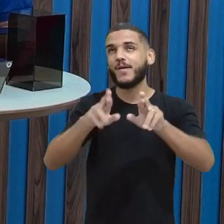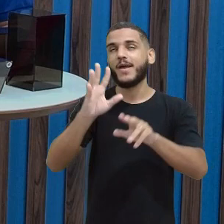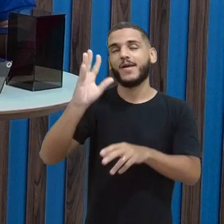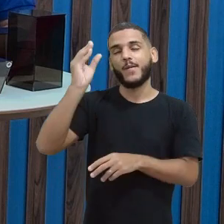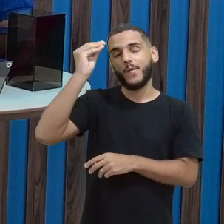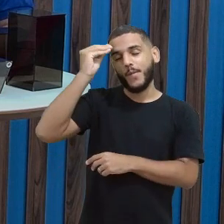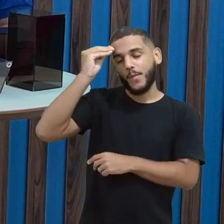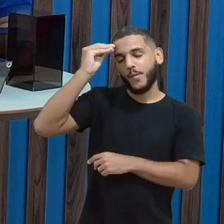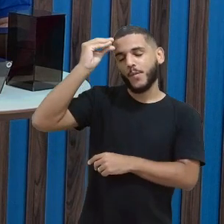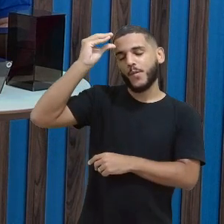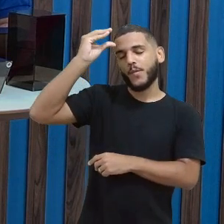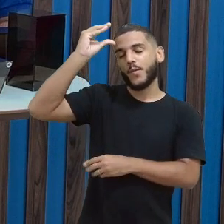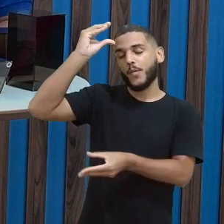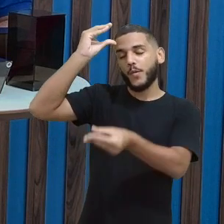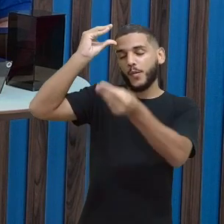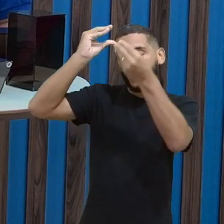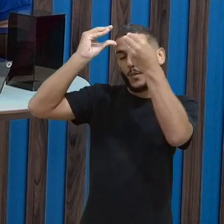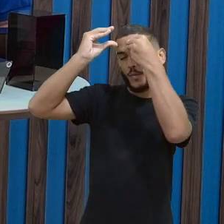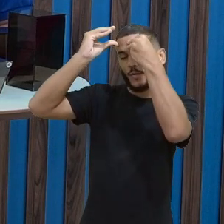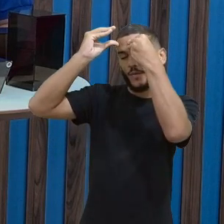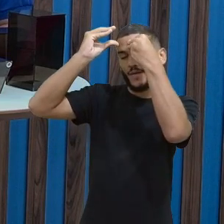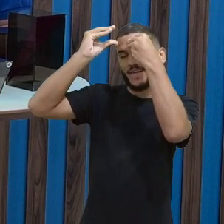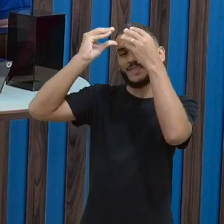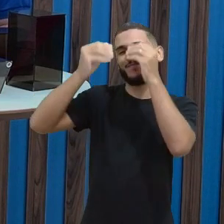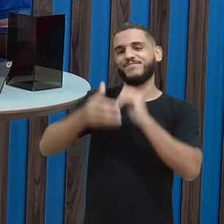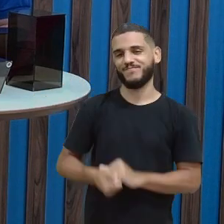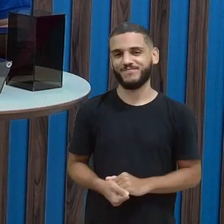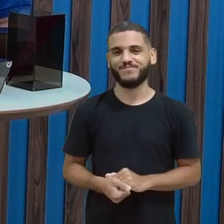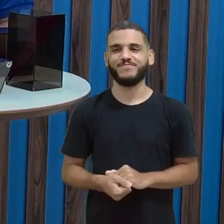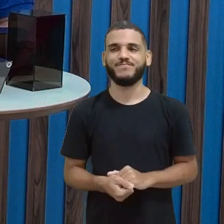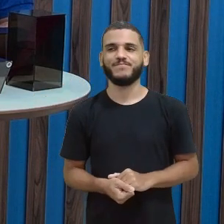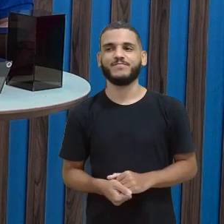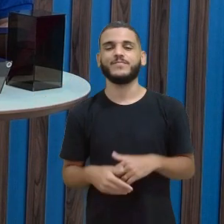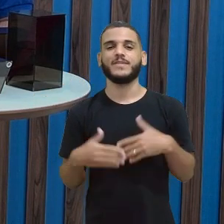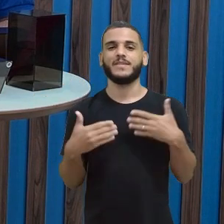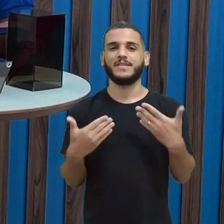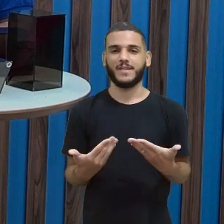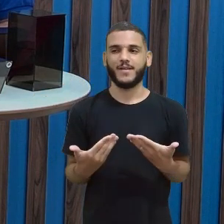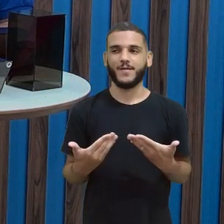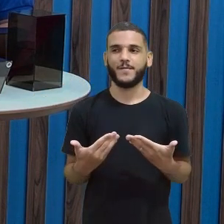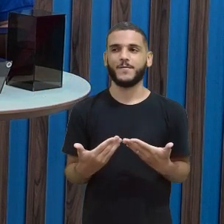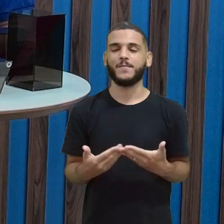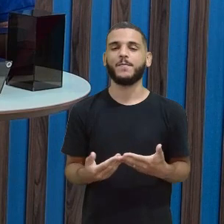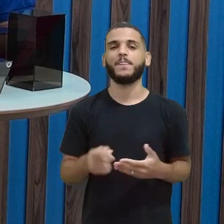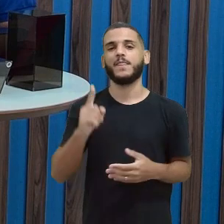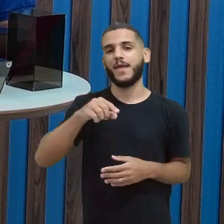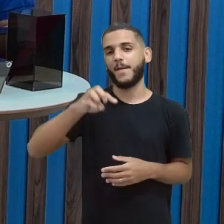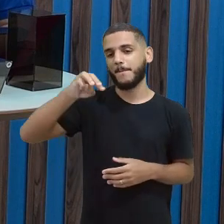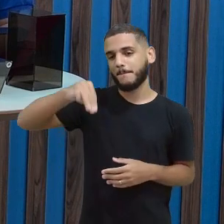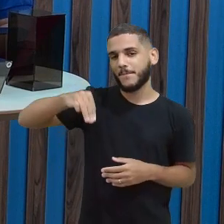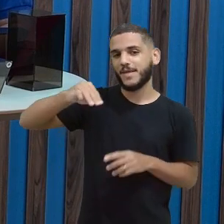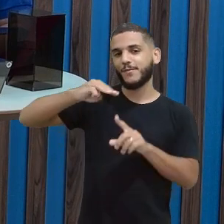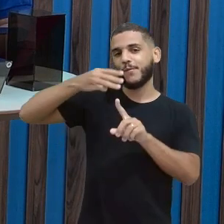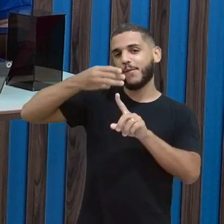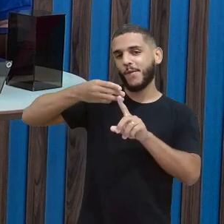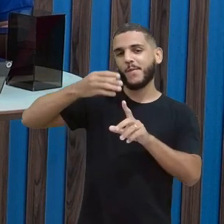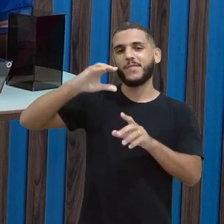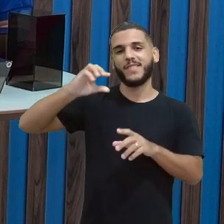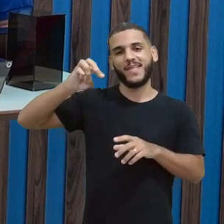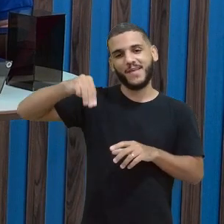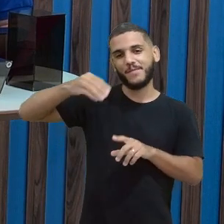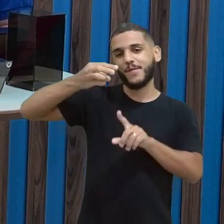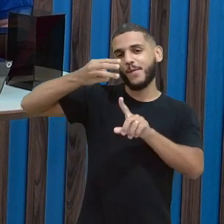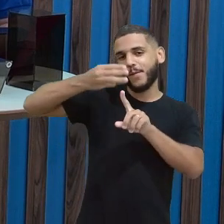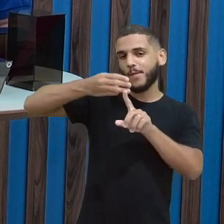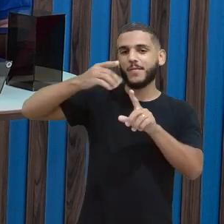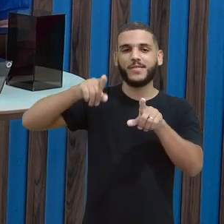conhecimento adquirido guarde, tá? Então, metro cúbico, centímetro cúbico,